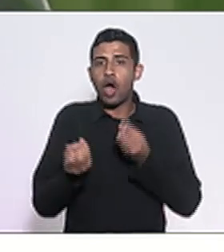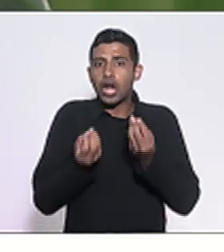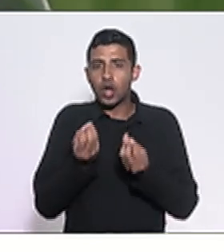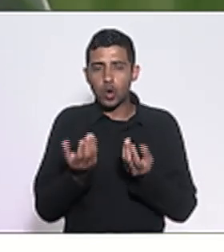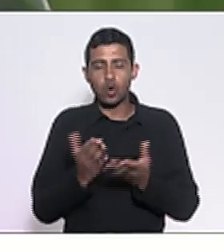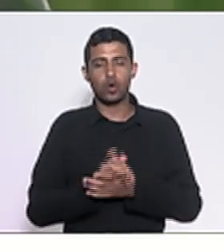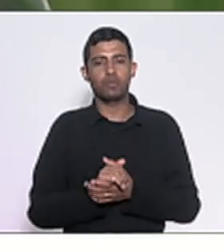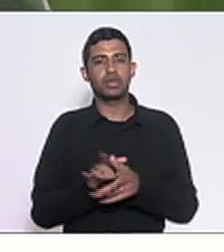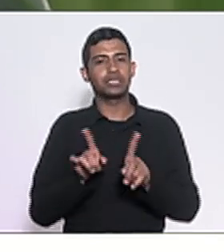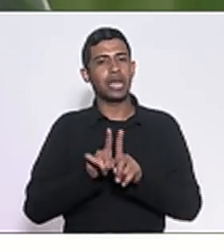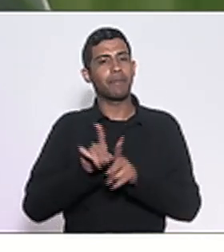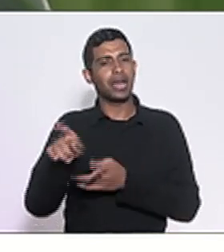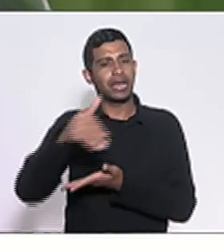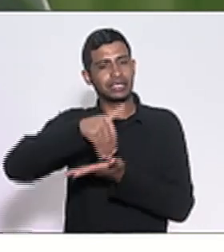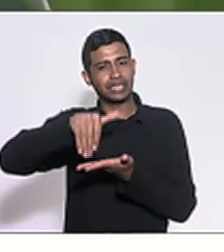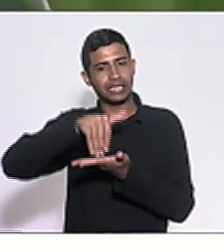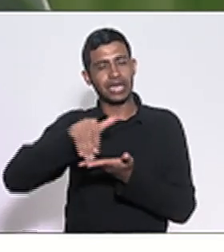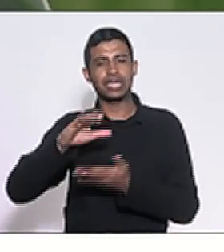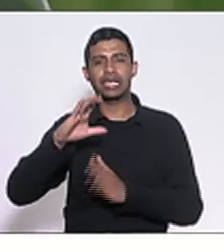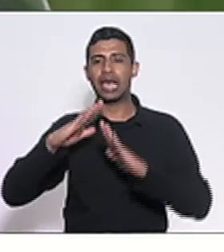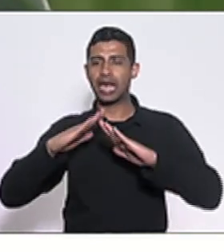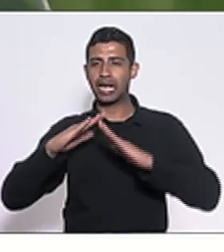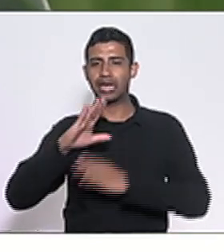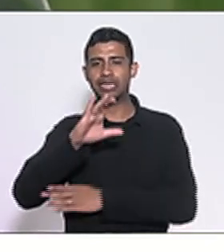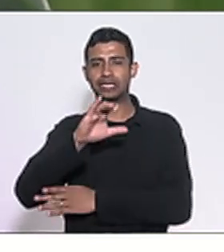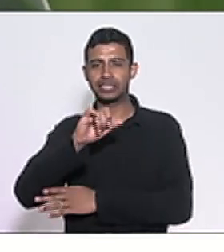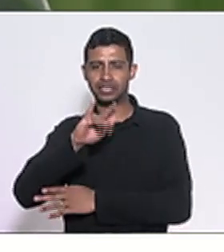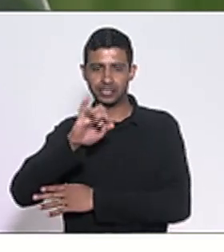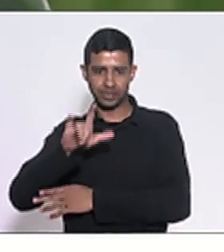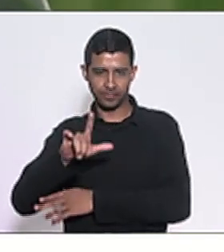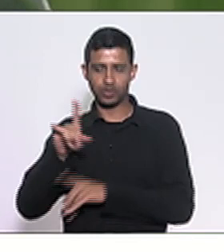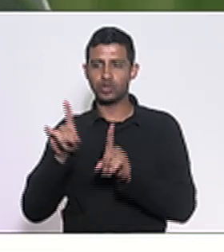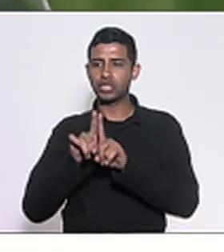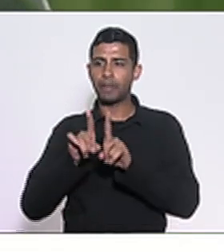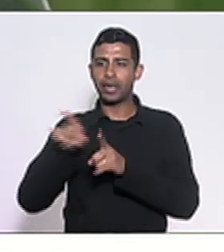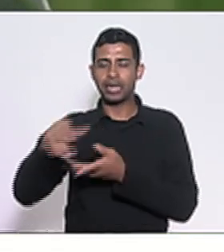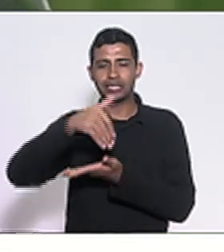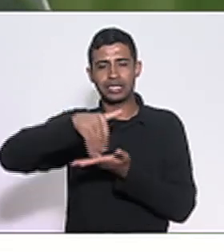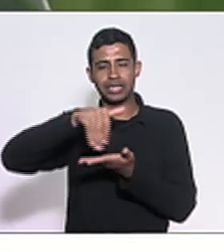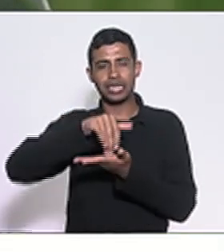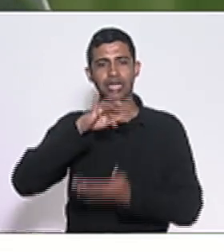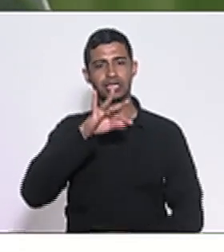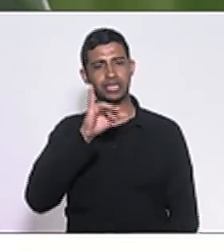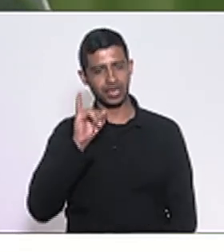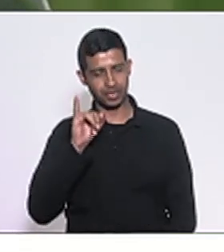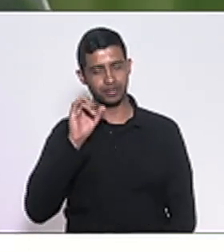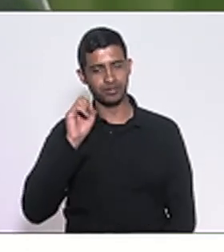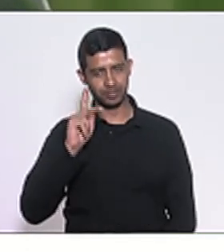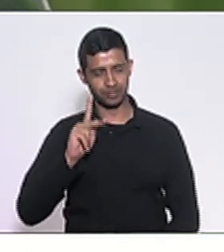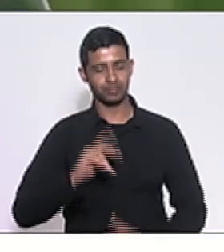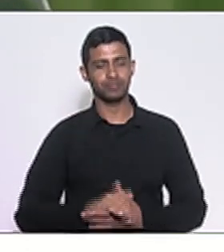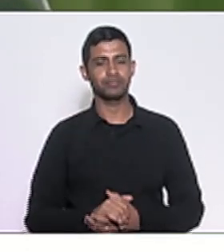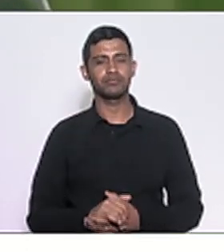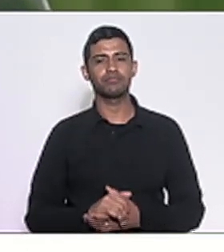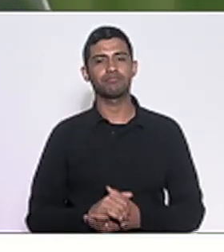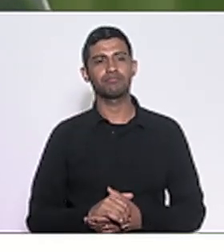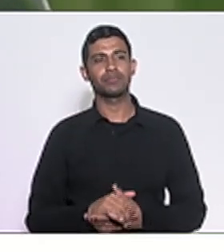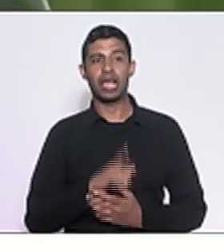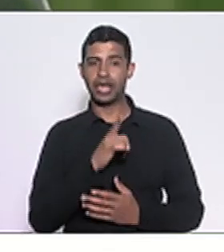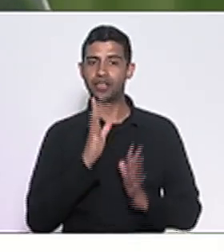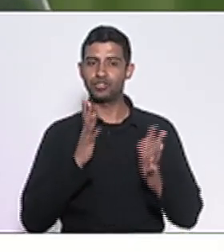Secretaria da Casa Civil e Governança e da Subsecretaria de TI, de TIC. Bom, como já foi dito, o